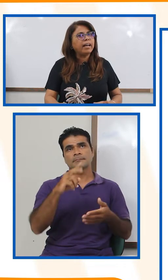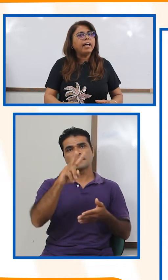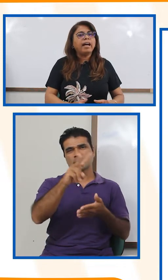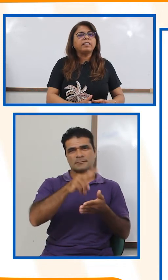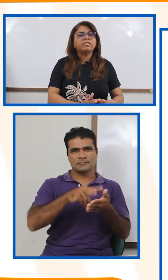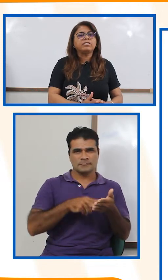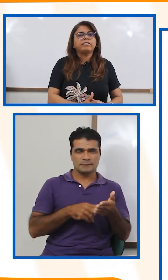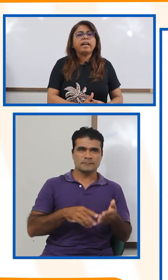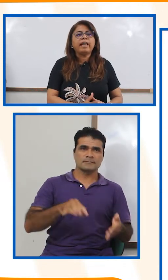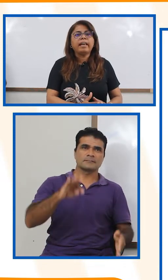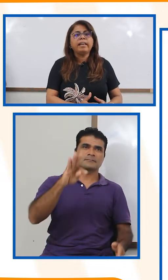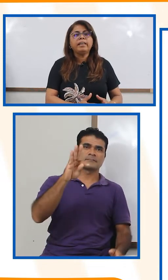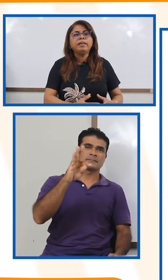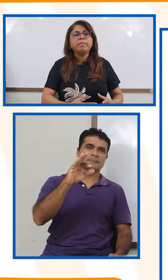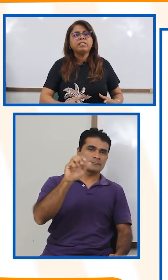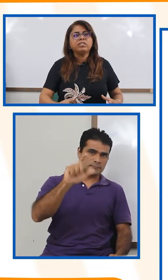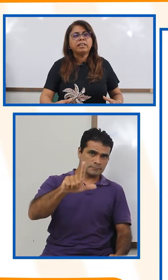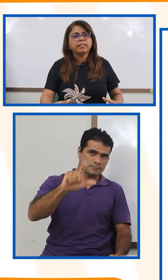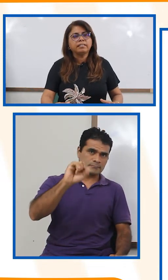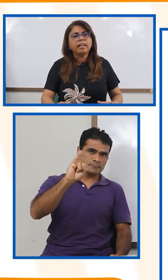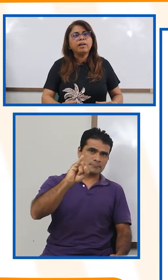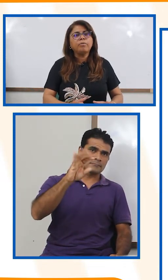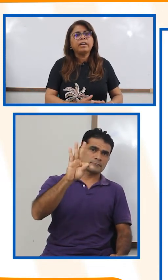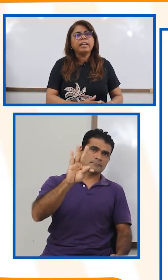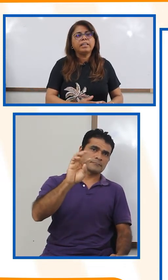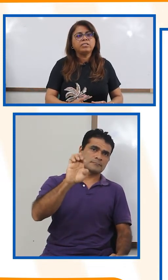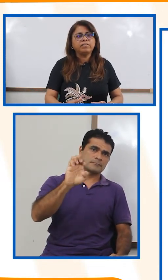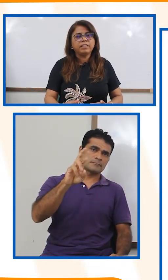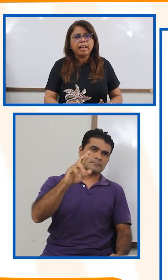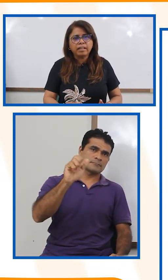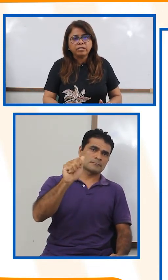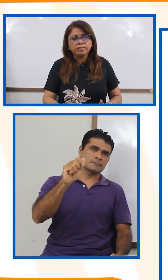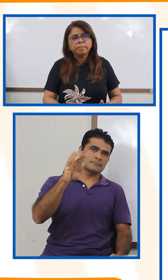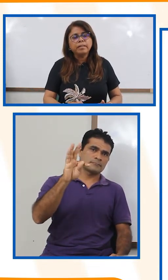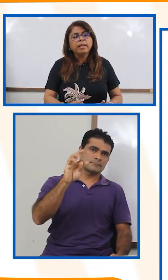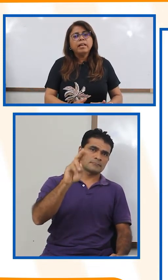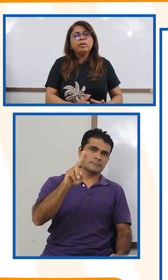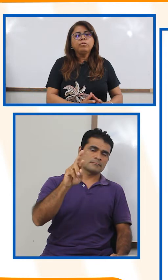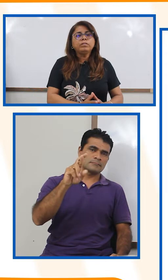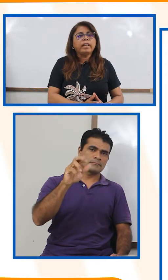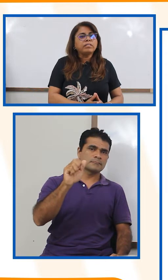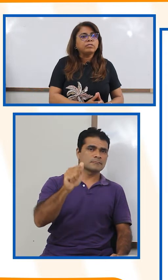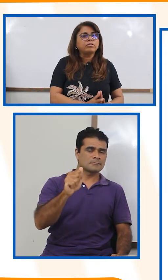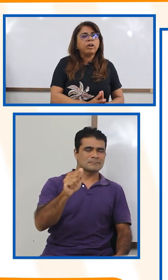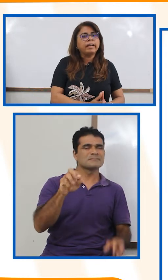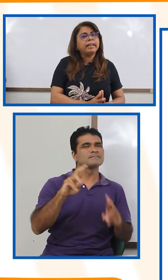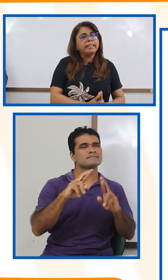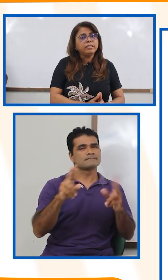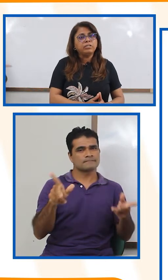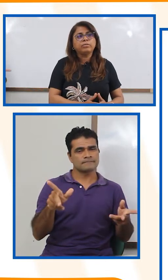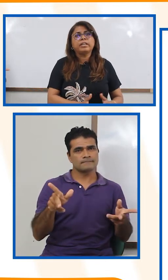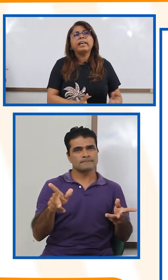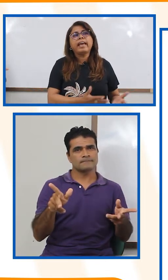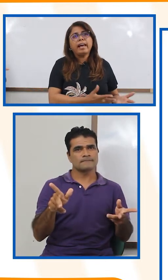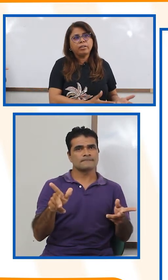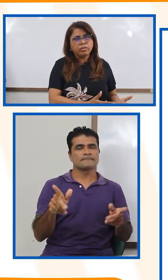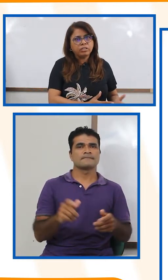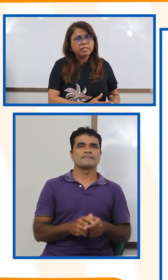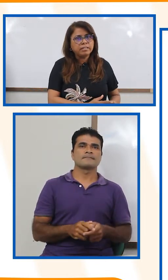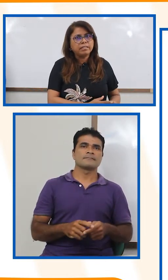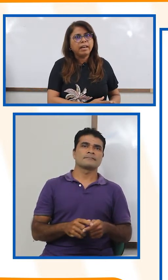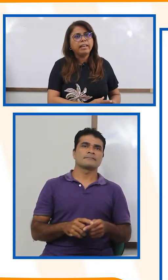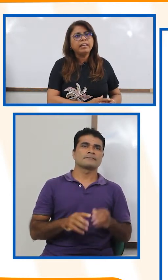estética, a gente fala em imaginação, criatividade. No texto jornalístico, que é